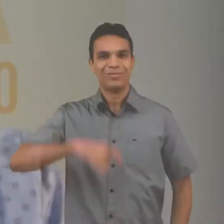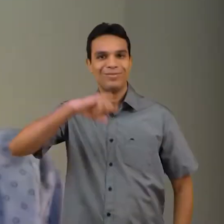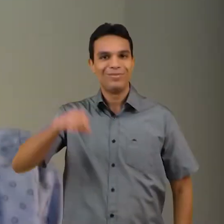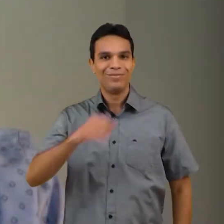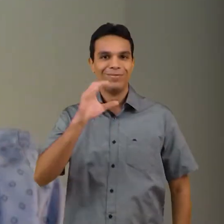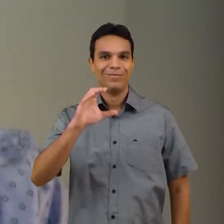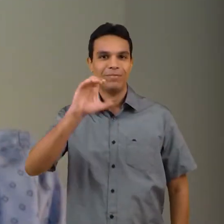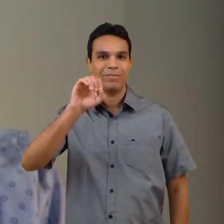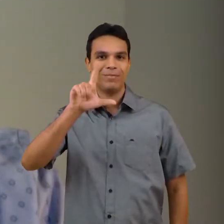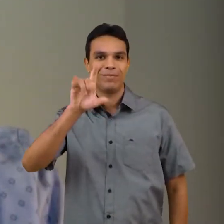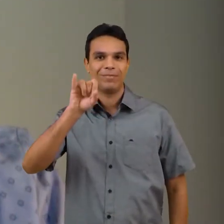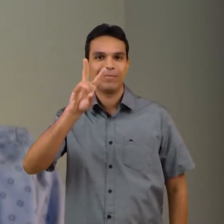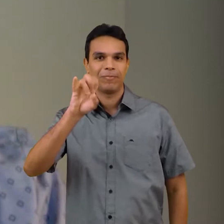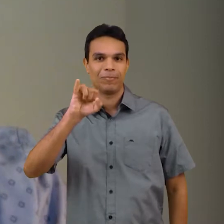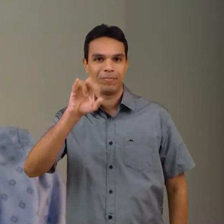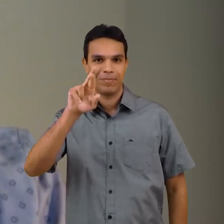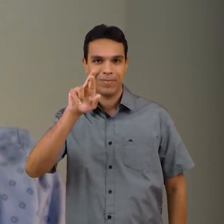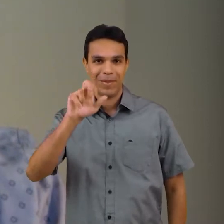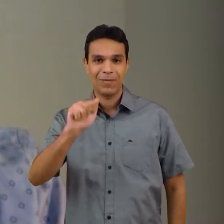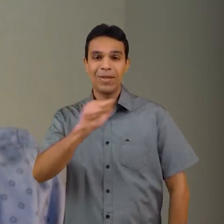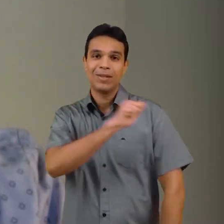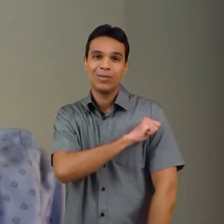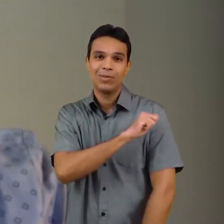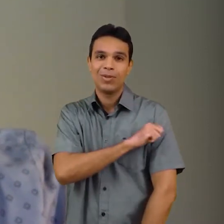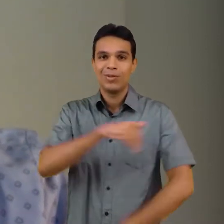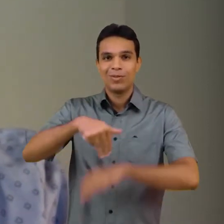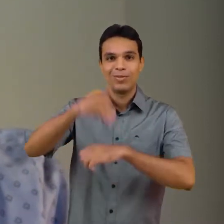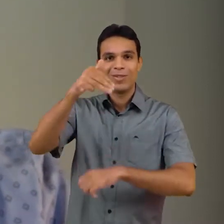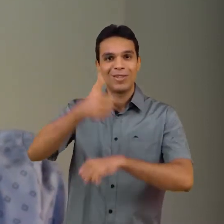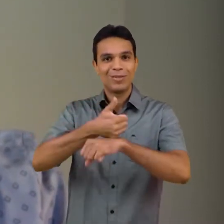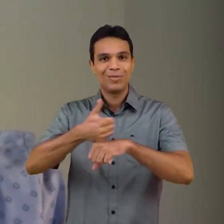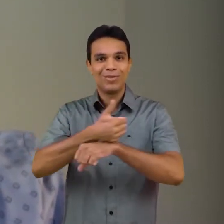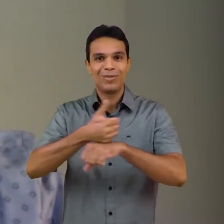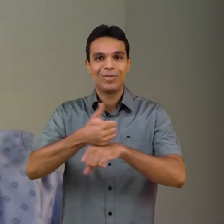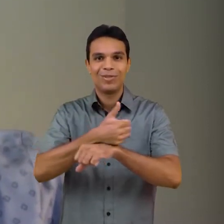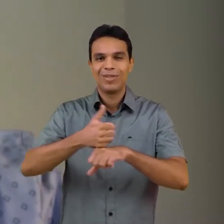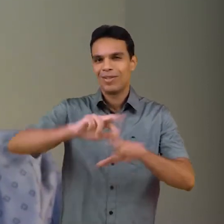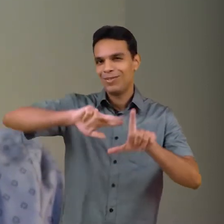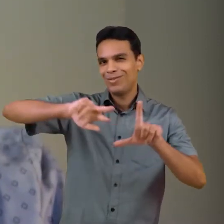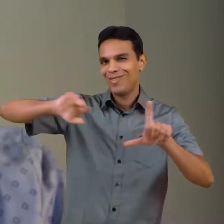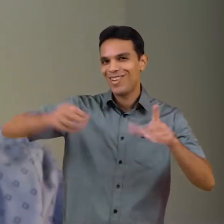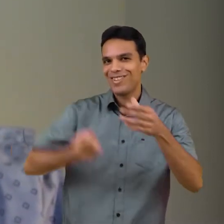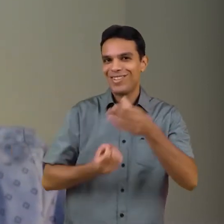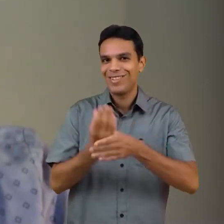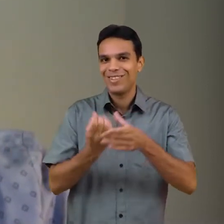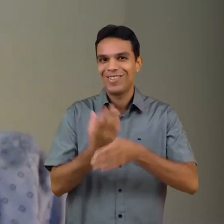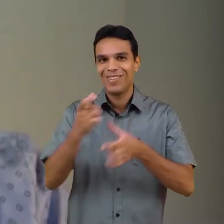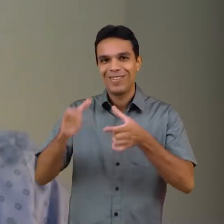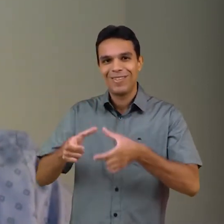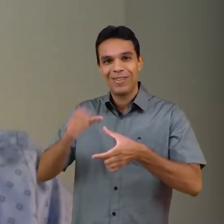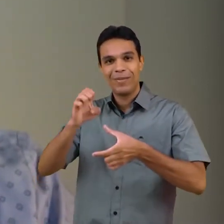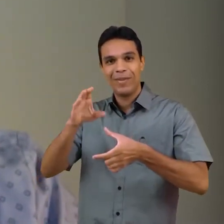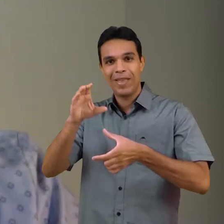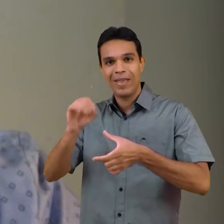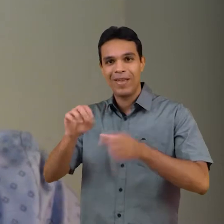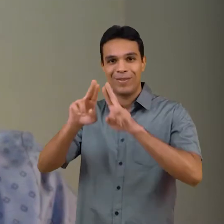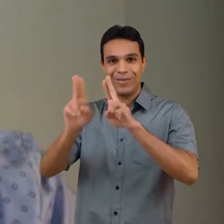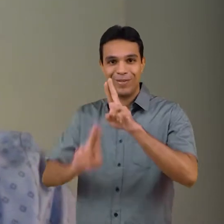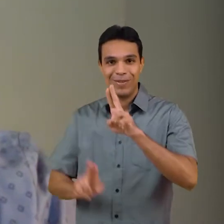Sou JC Oliveira, sou aluno do mestrado profissional em mídias criativas